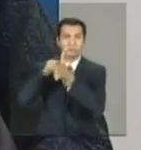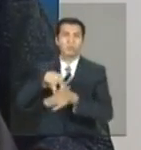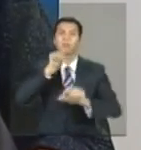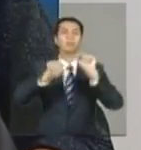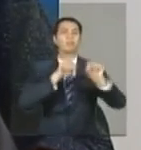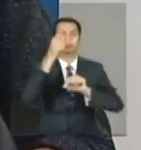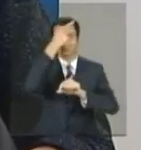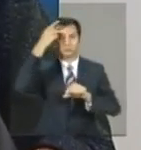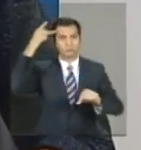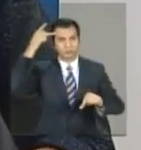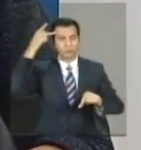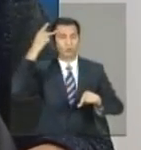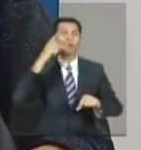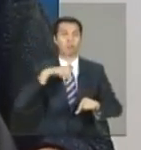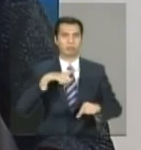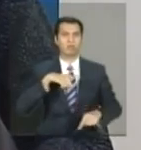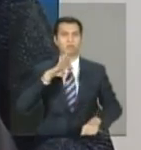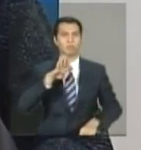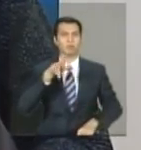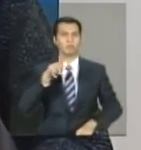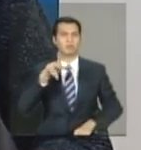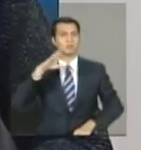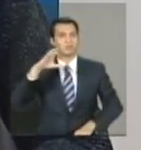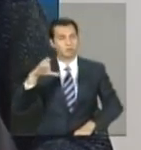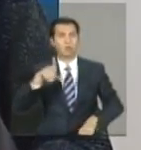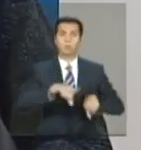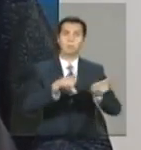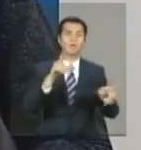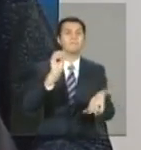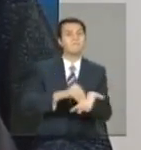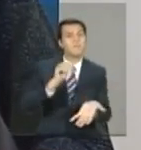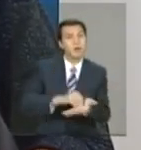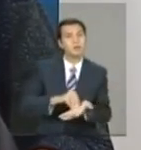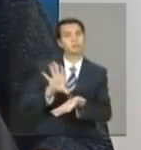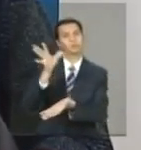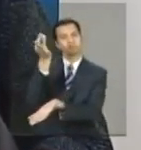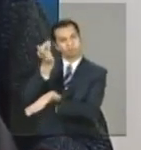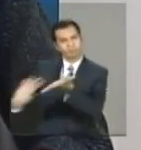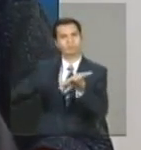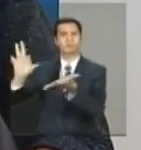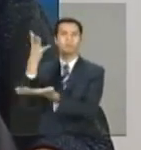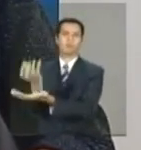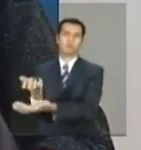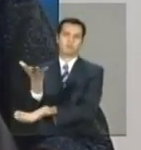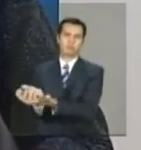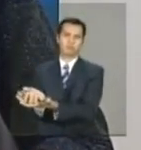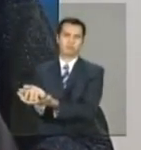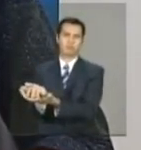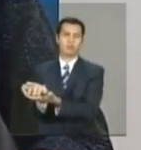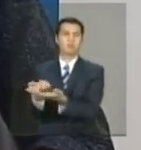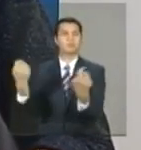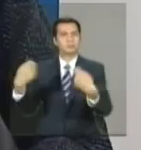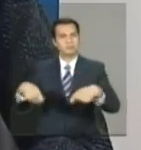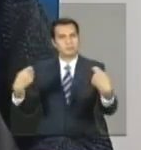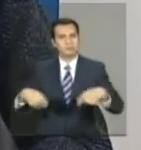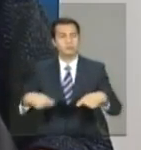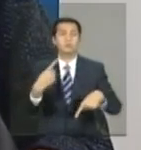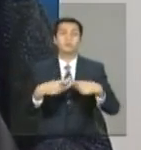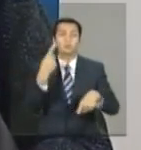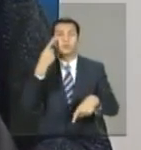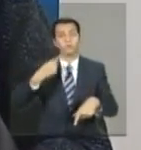quê? É uma forma da gente conhecer mais essa população que é composta por idosos e por deficientes em